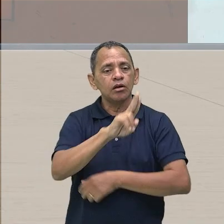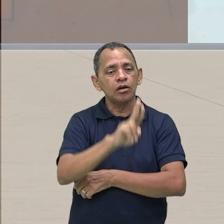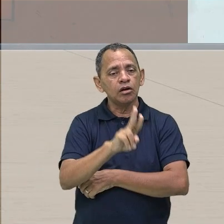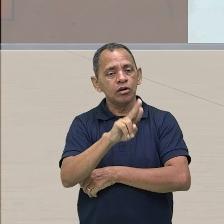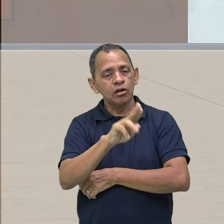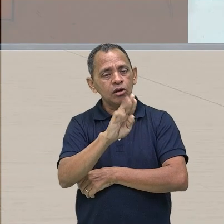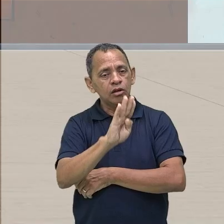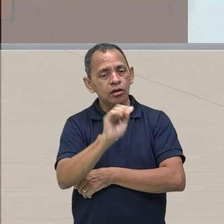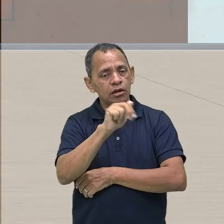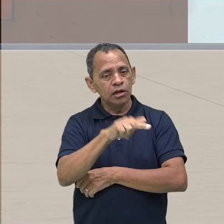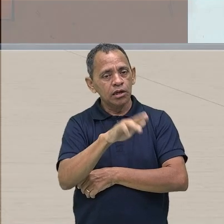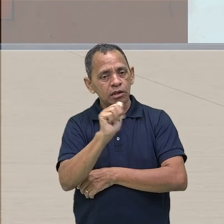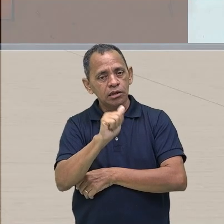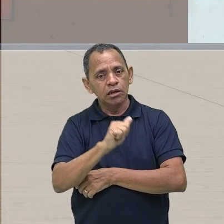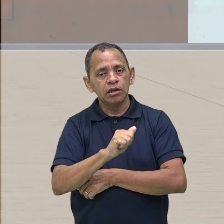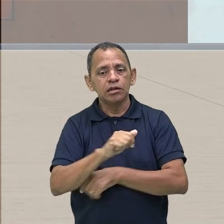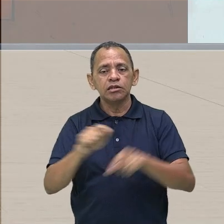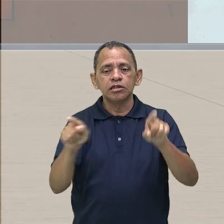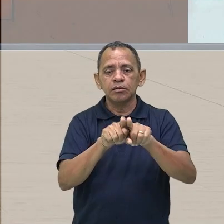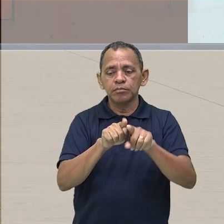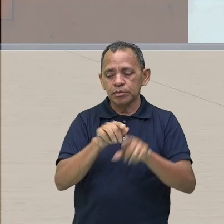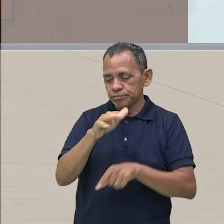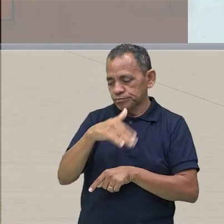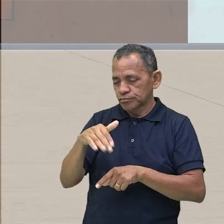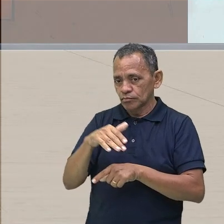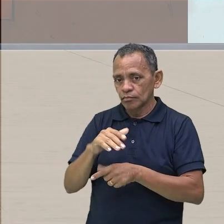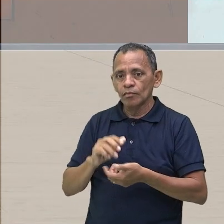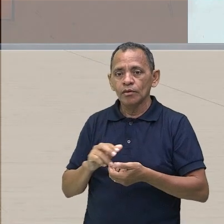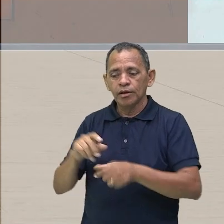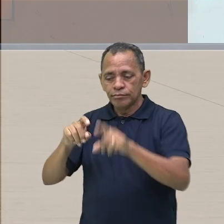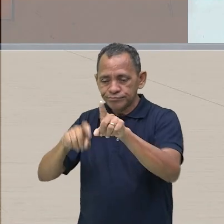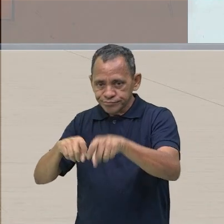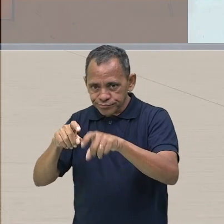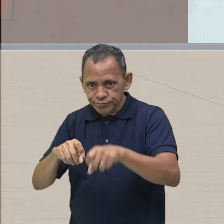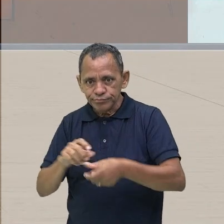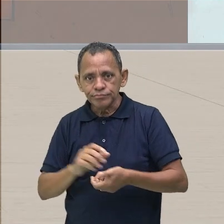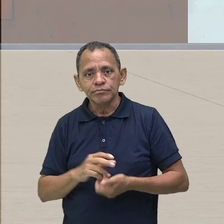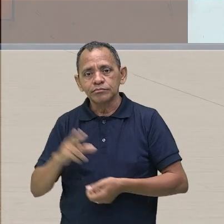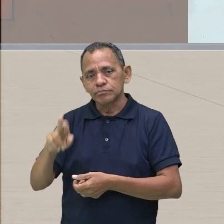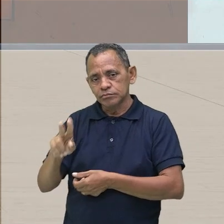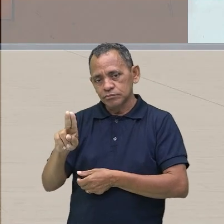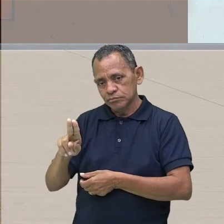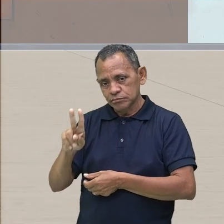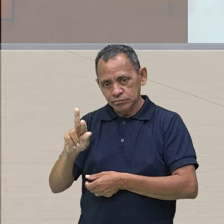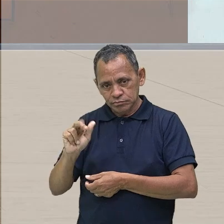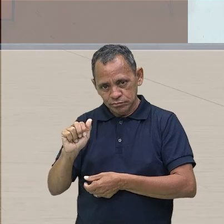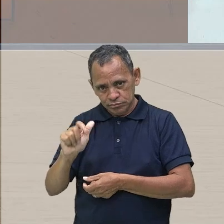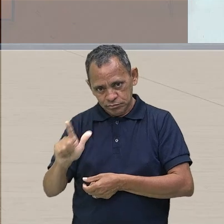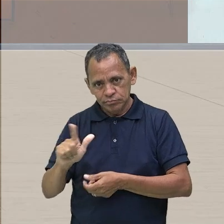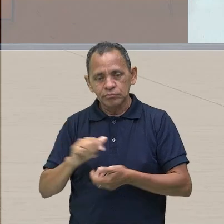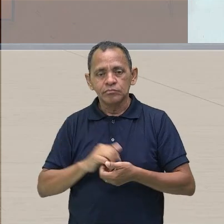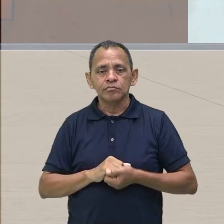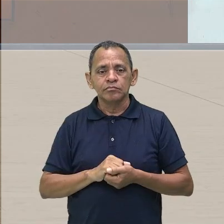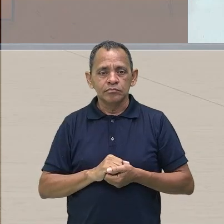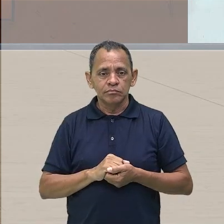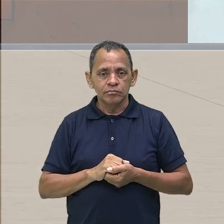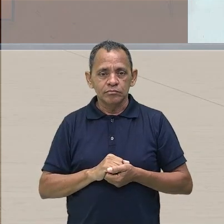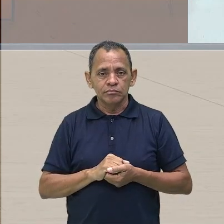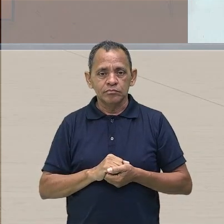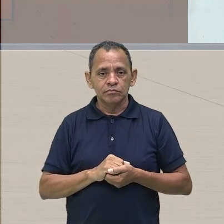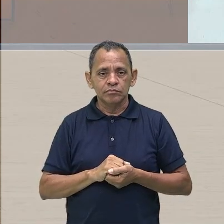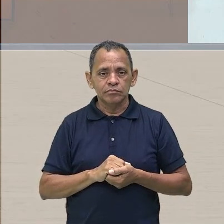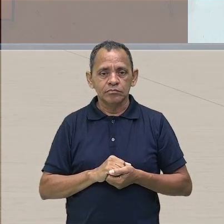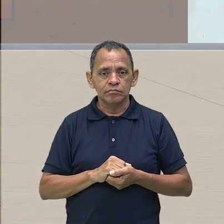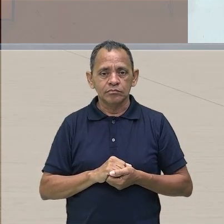tá? E isso vem através de uma lei municipal, né, que acaba se tornando uma área urbana,